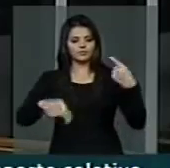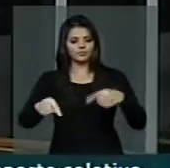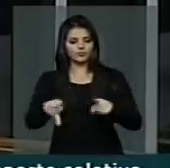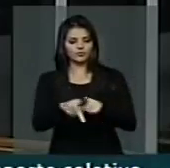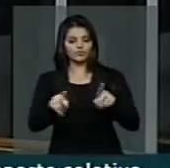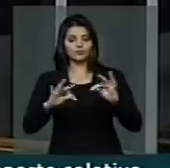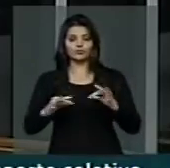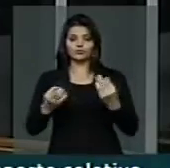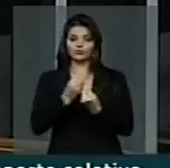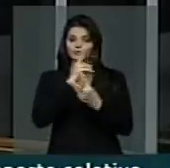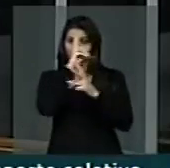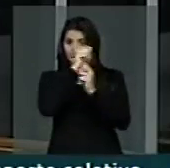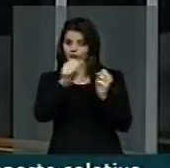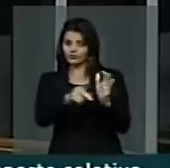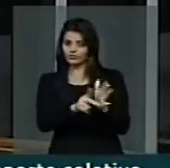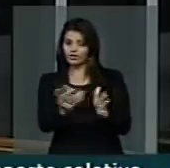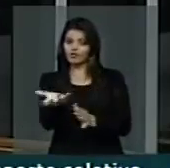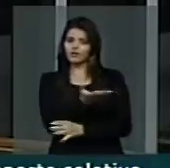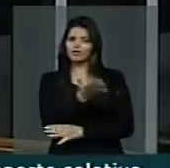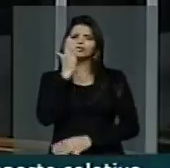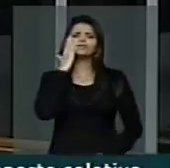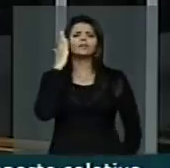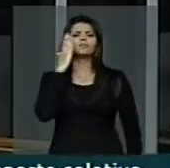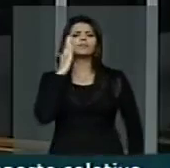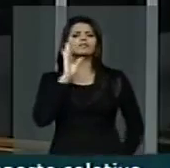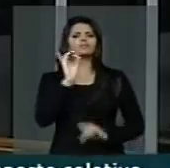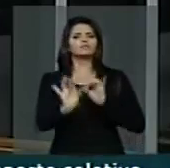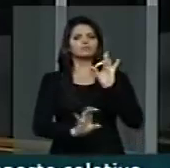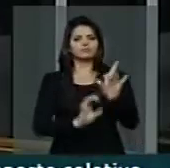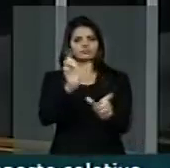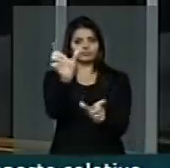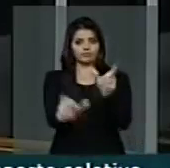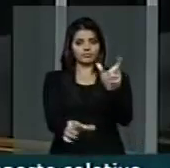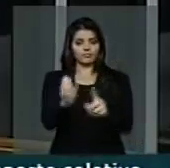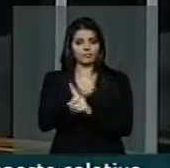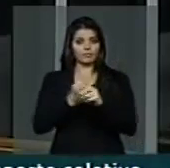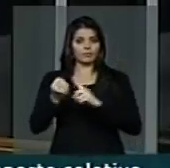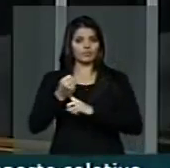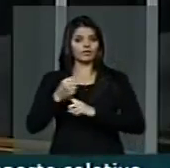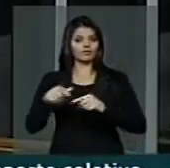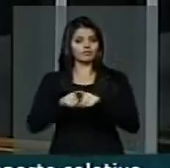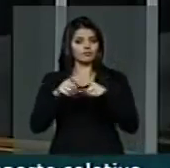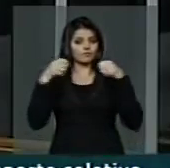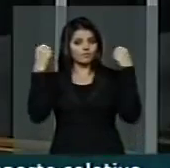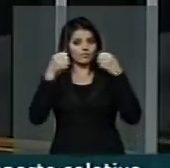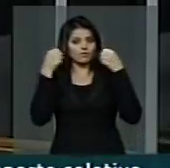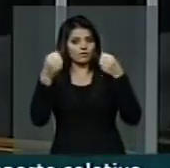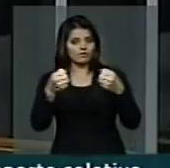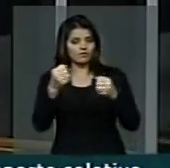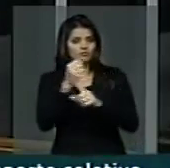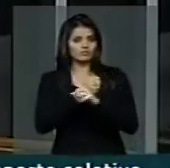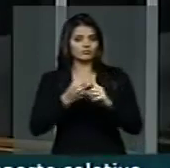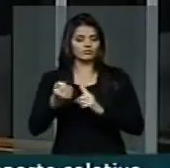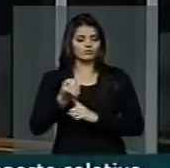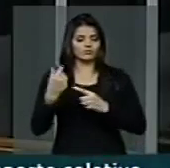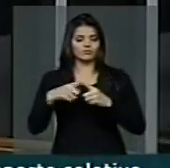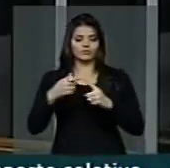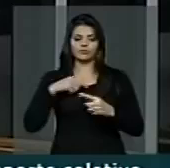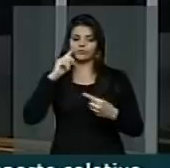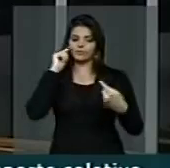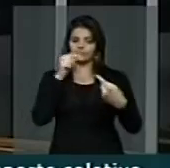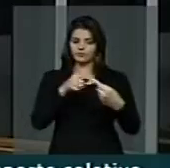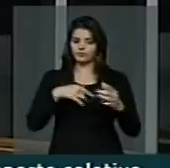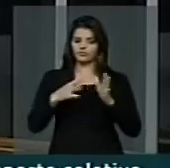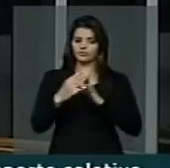os poderes querem ouvir especialistas, a sociedade e os movimentos sociais, visando buscar um novo modelo